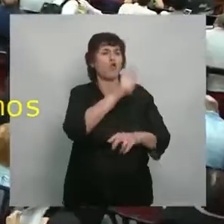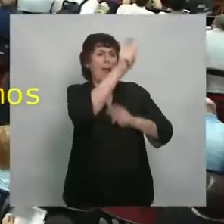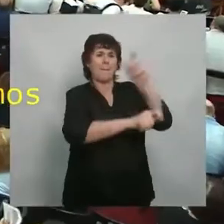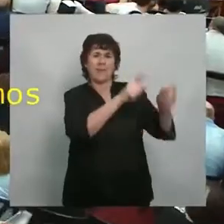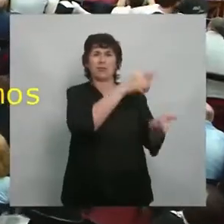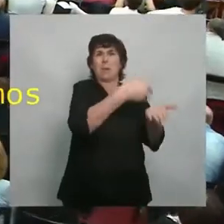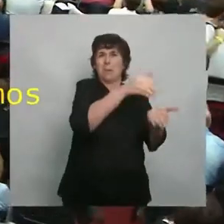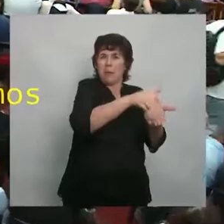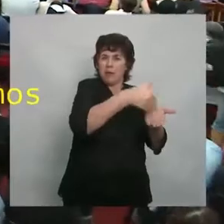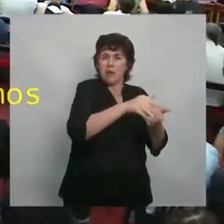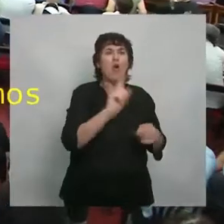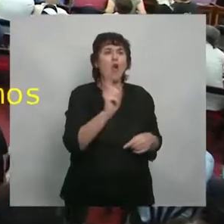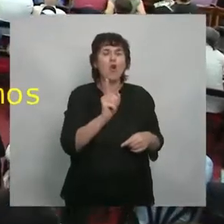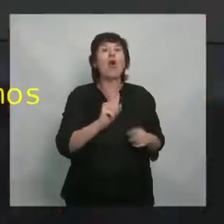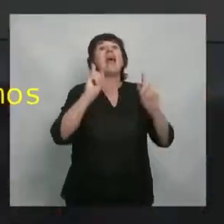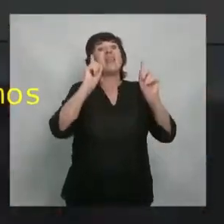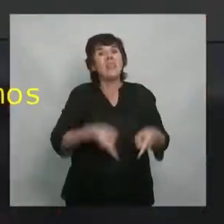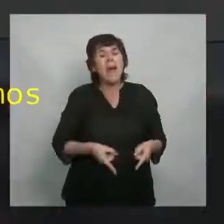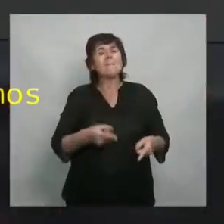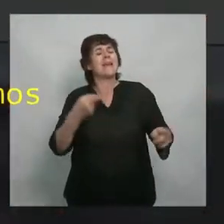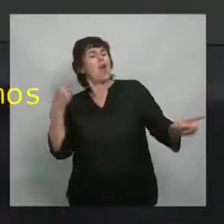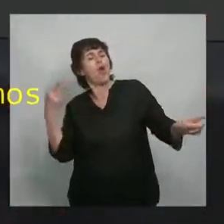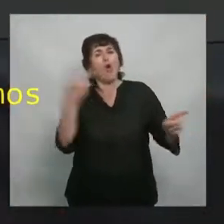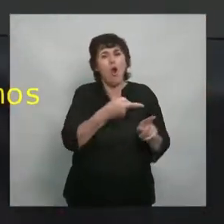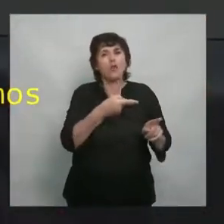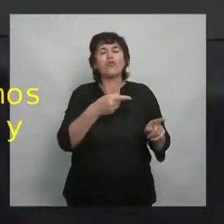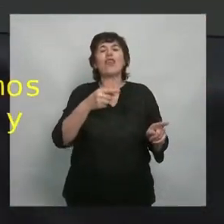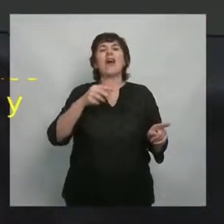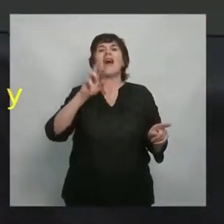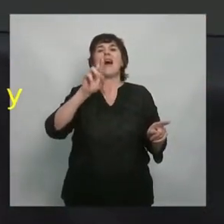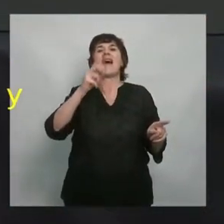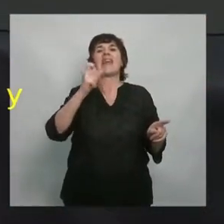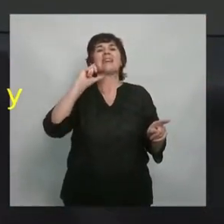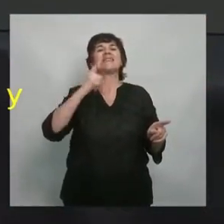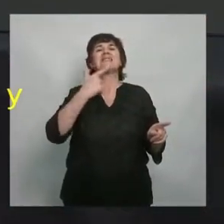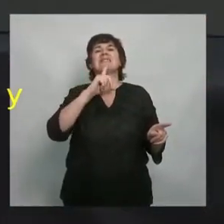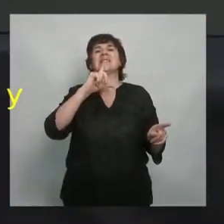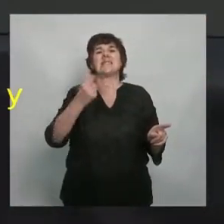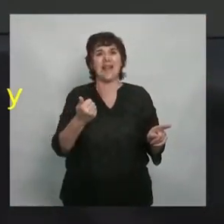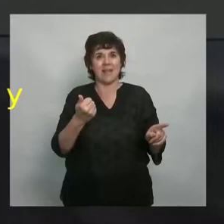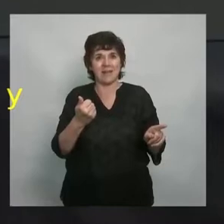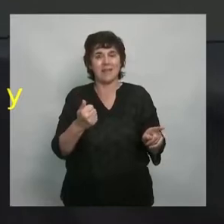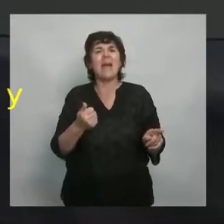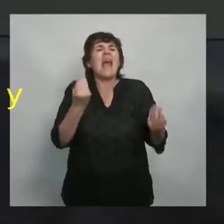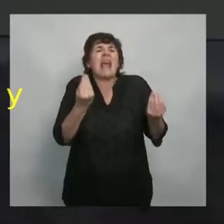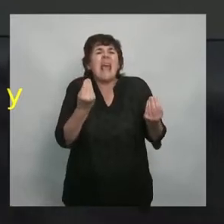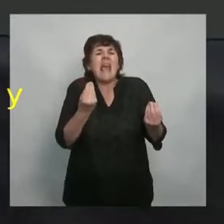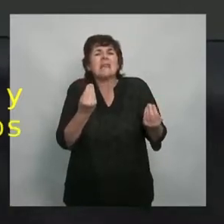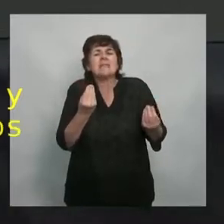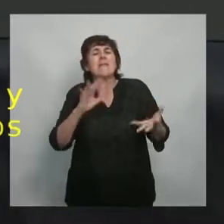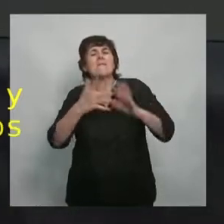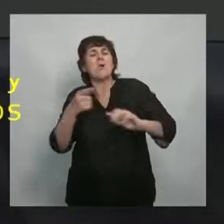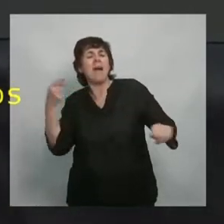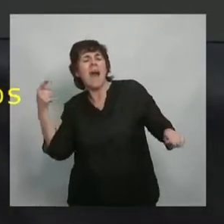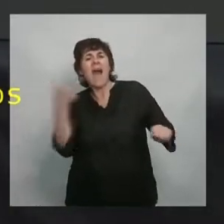ser antirracistas, como disse Angela Davis. E ser antirracista significa